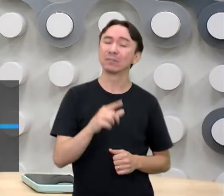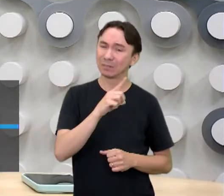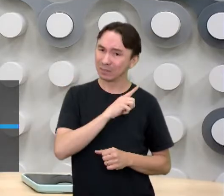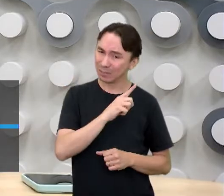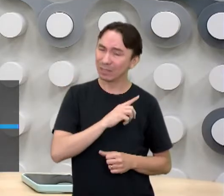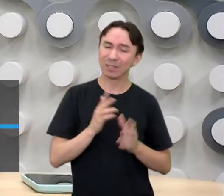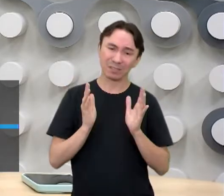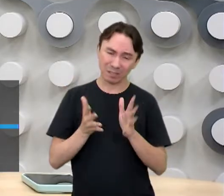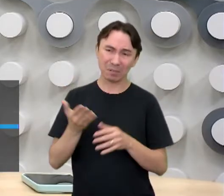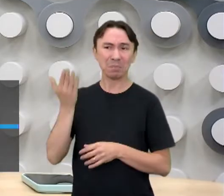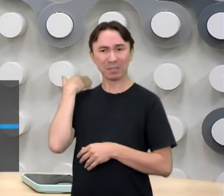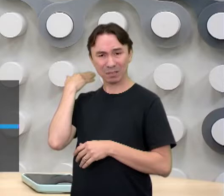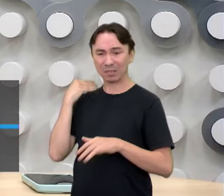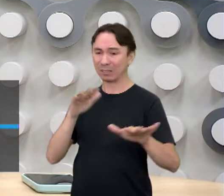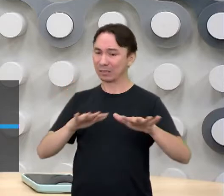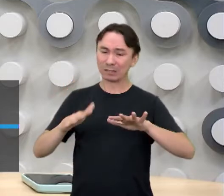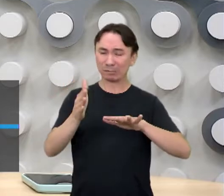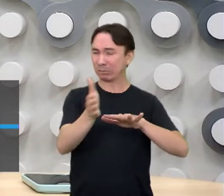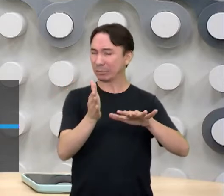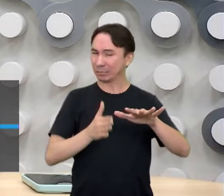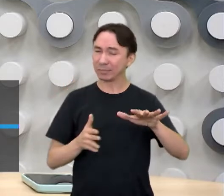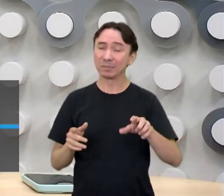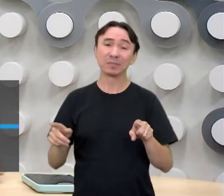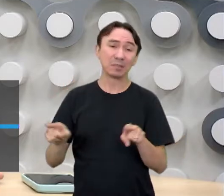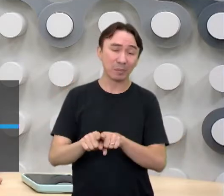aí, né, o que ocasiona também tsunamis, né,